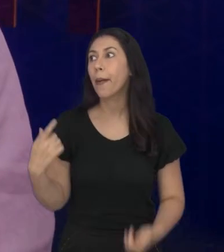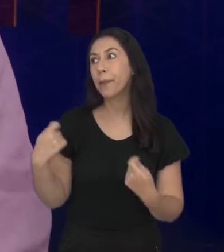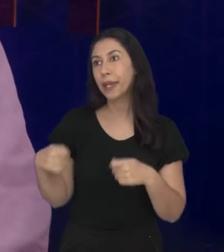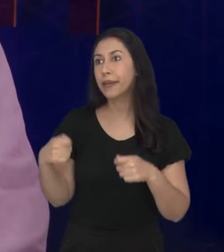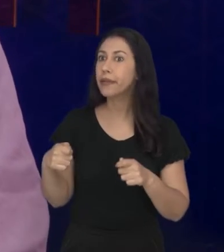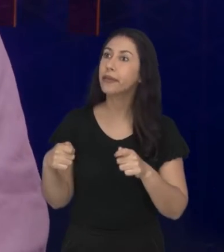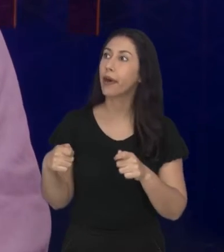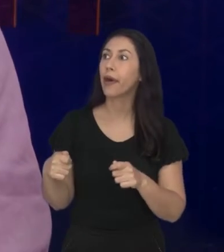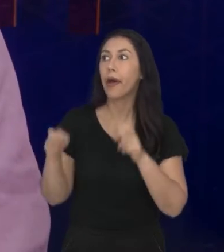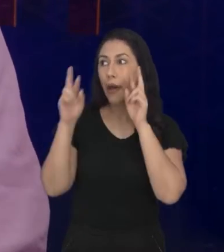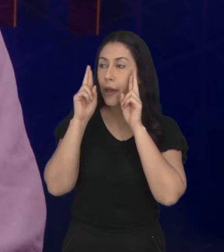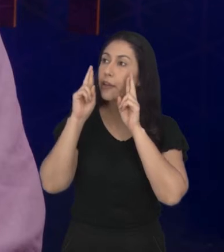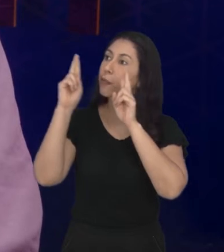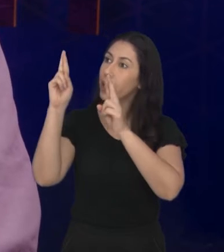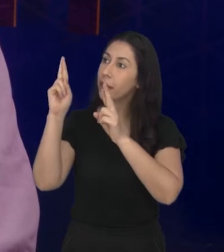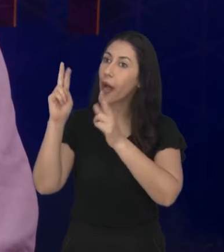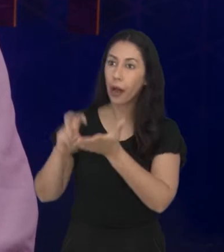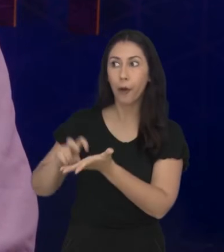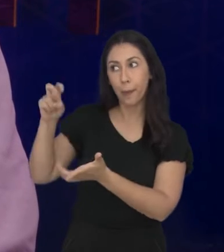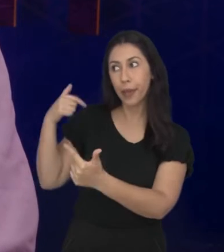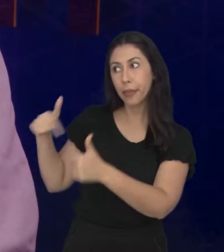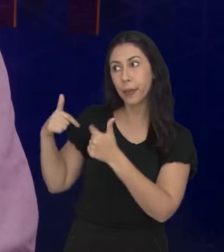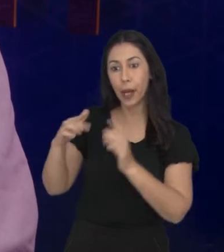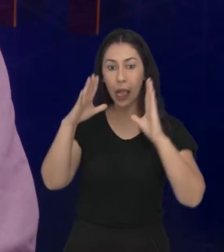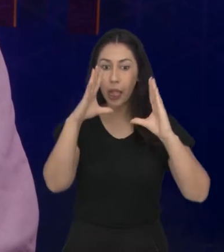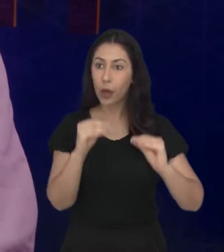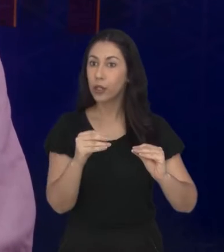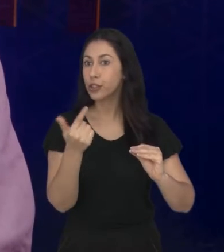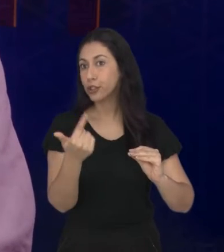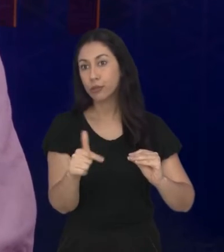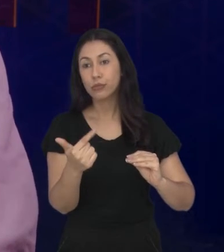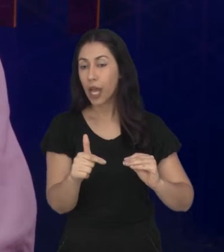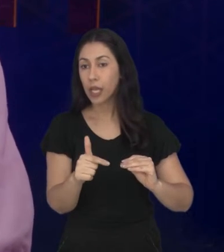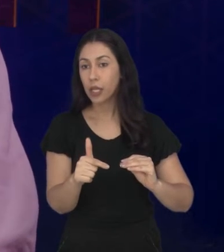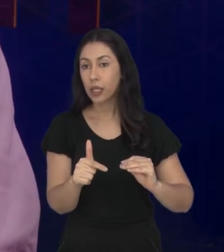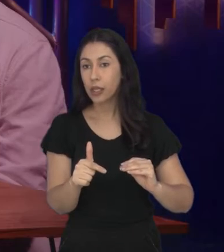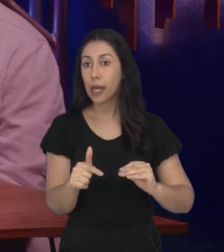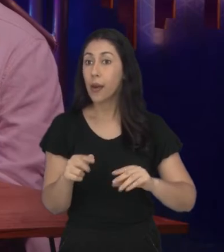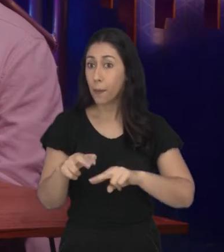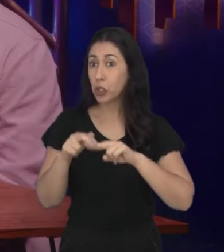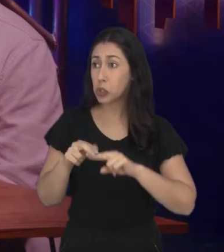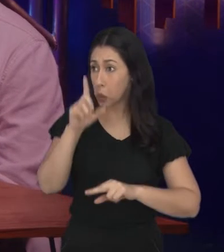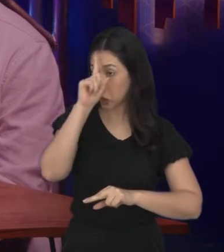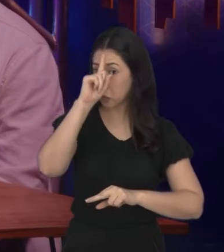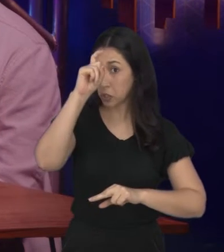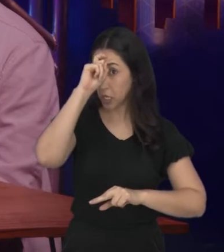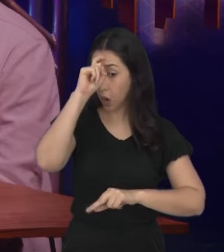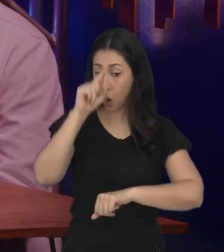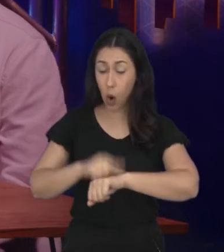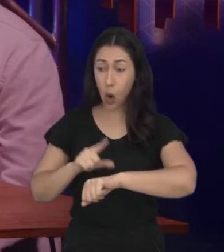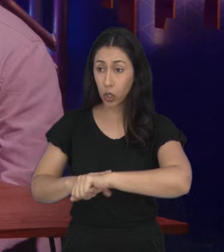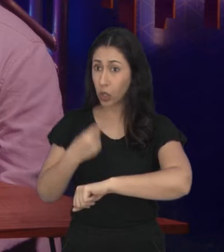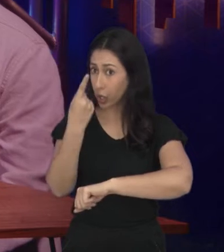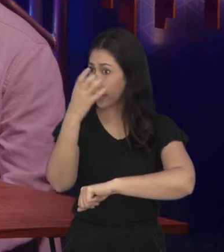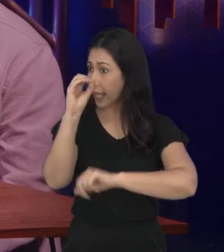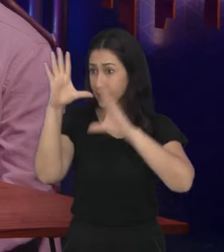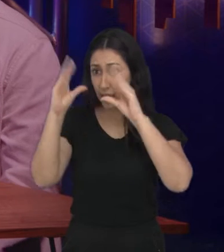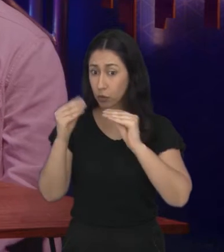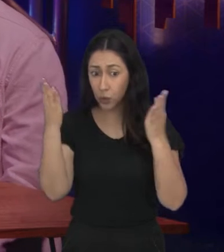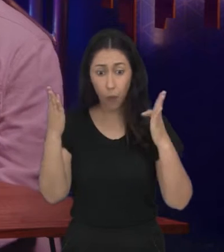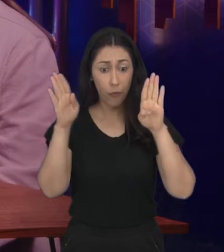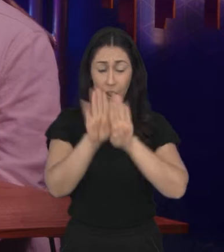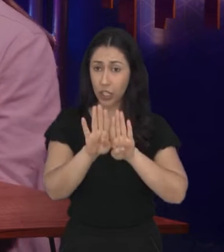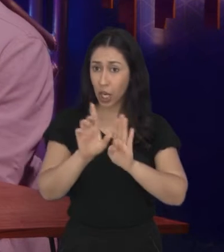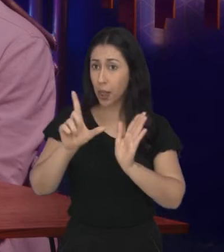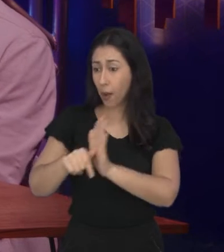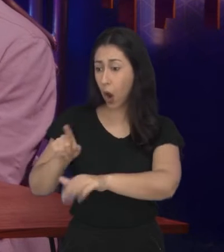o cronótipo dos médicos. Então o hospital vai funcionar até às 10 e só volta a funcionar 6 da manhã.